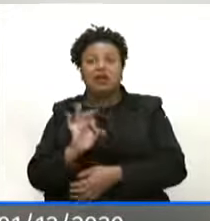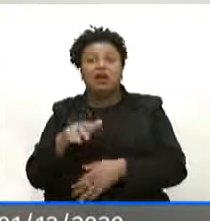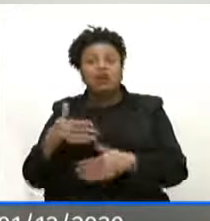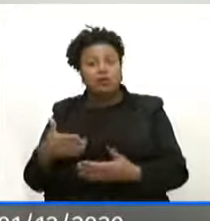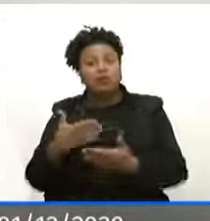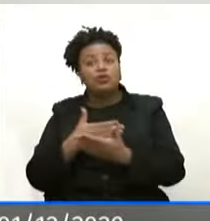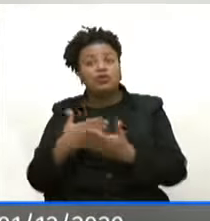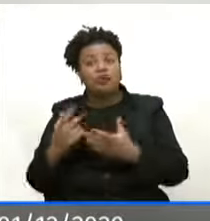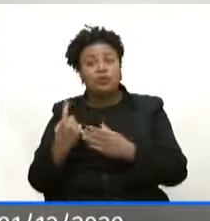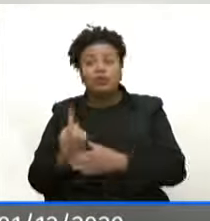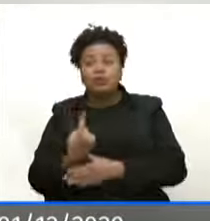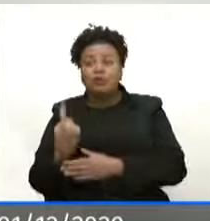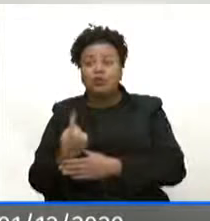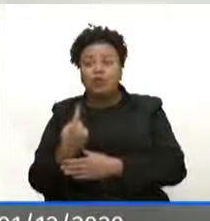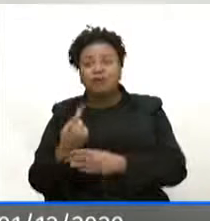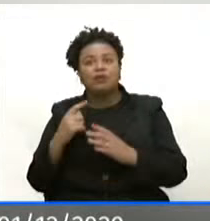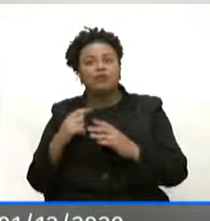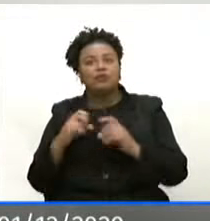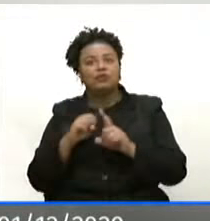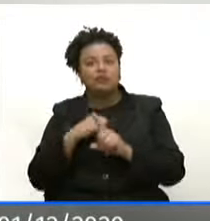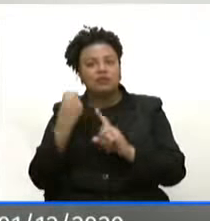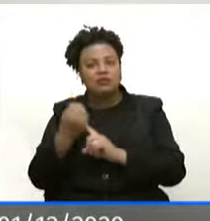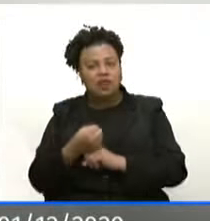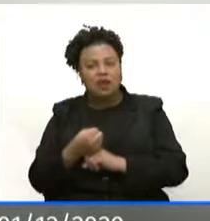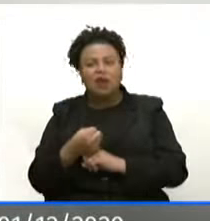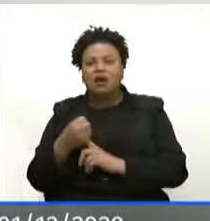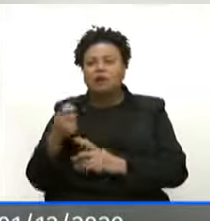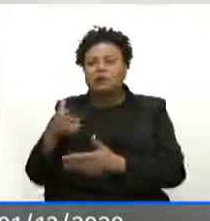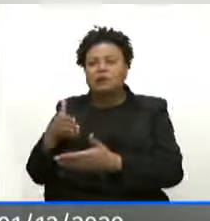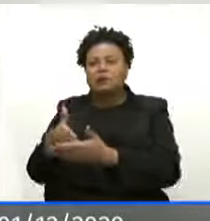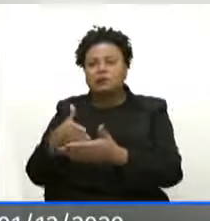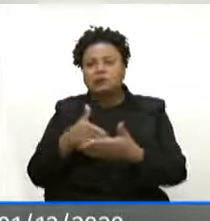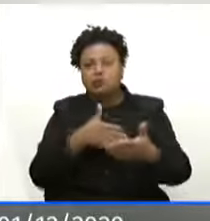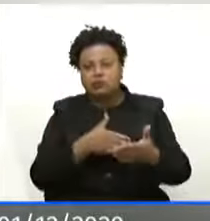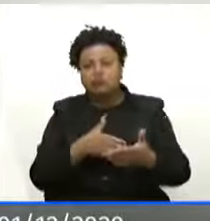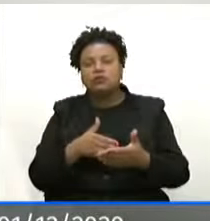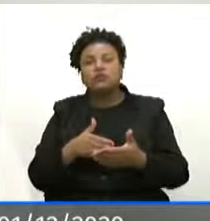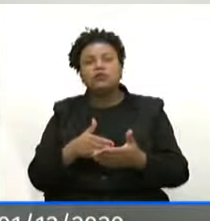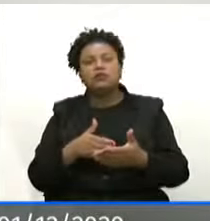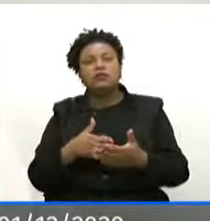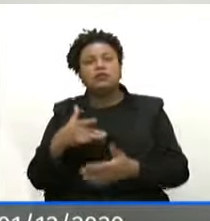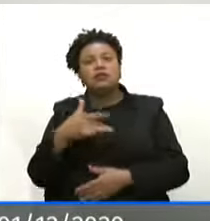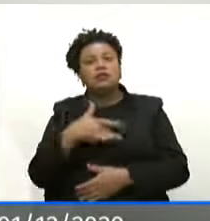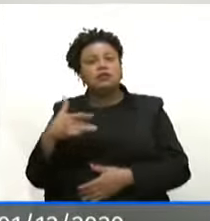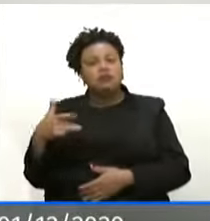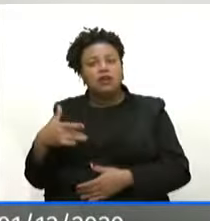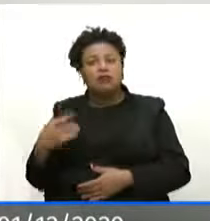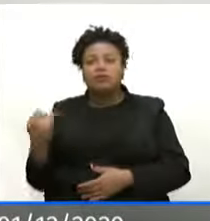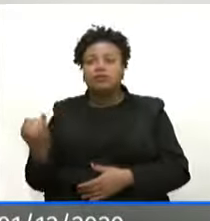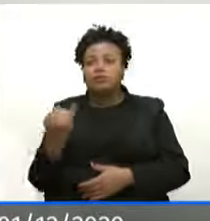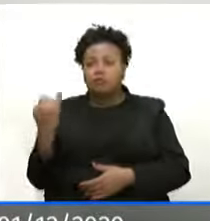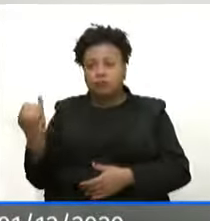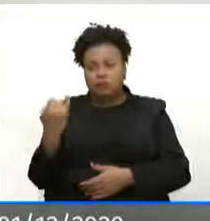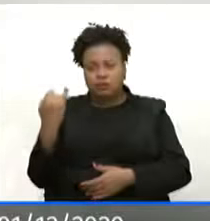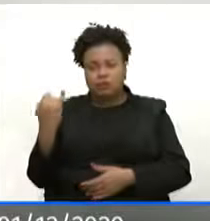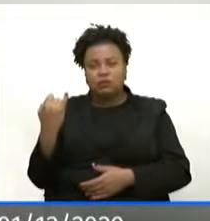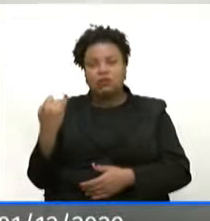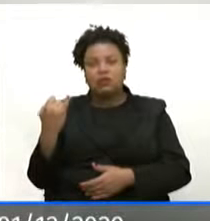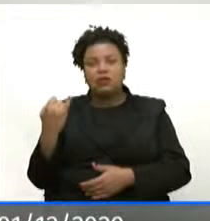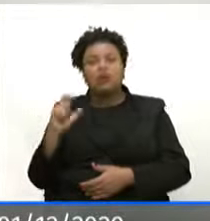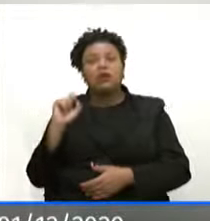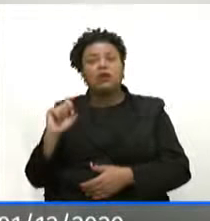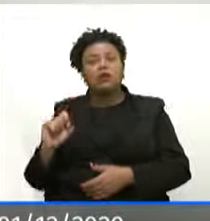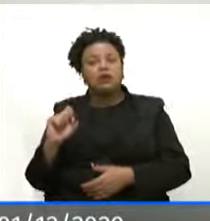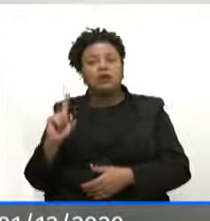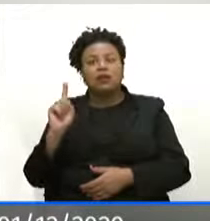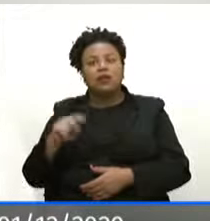em isolamento social, em medidas restritivas, medidas sanitárias importantes, que